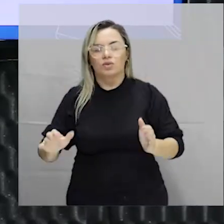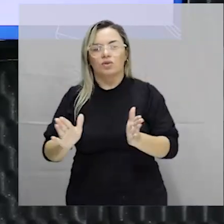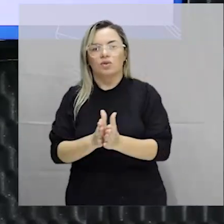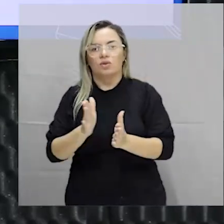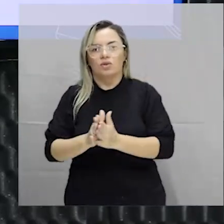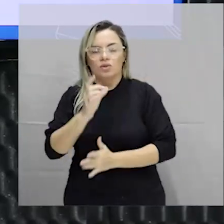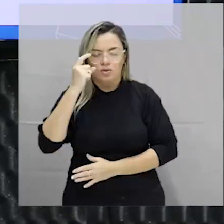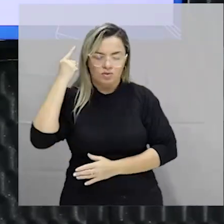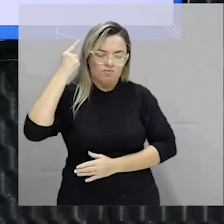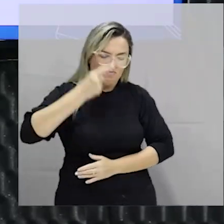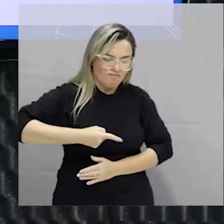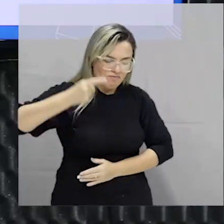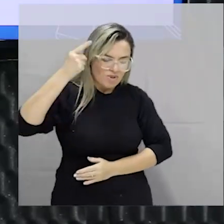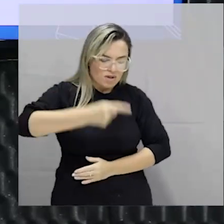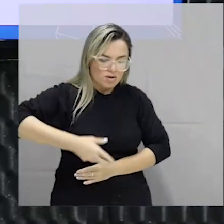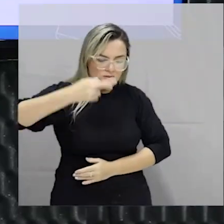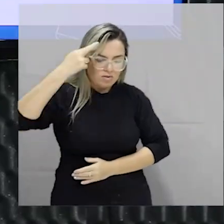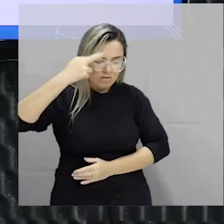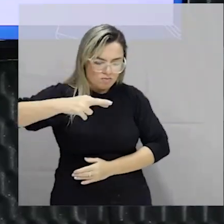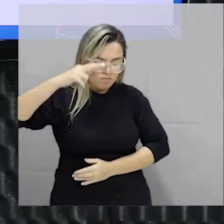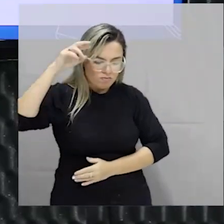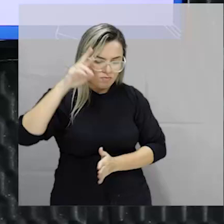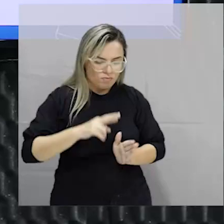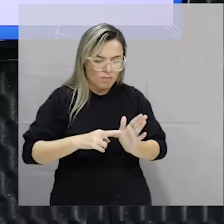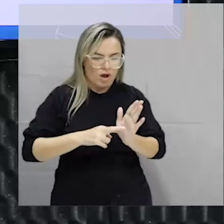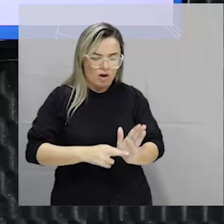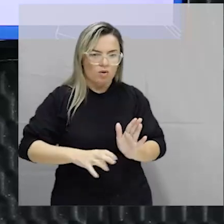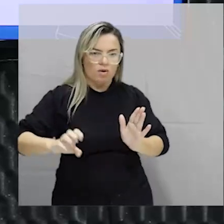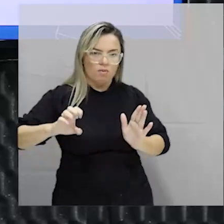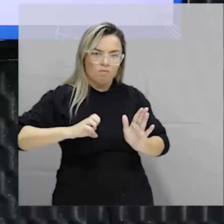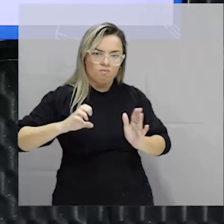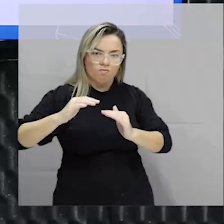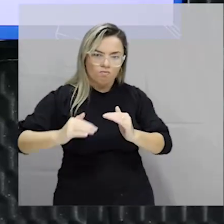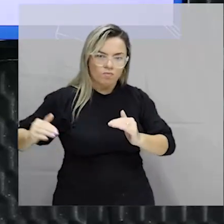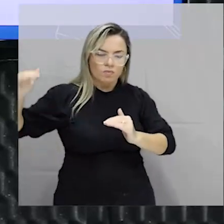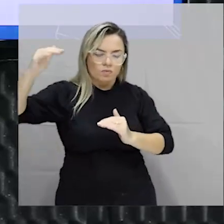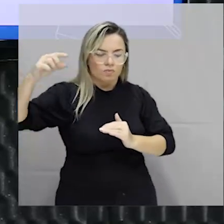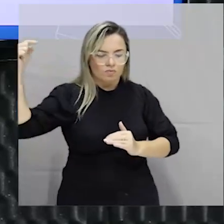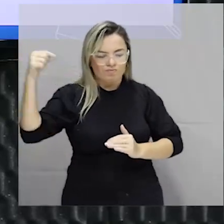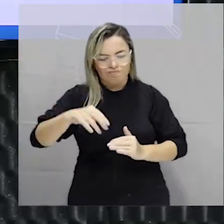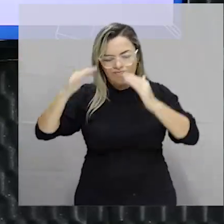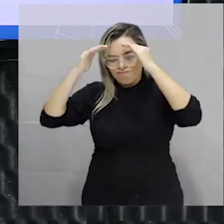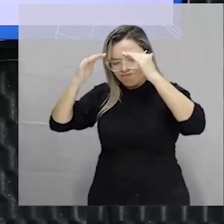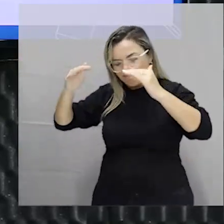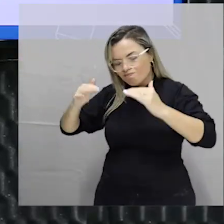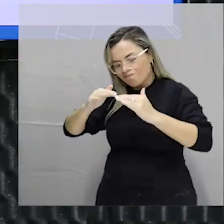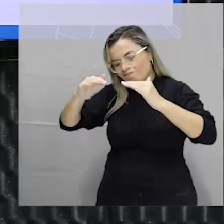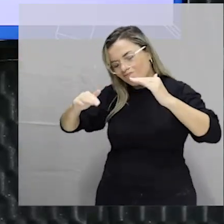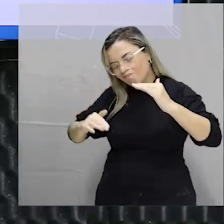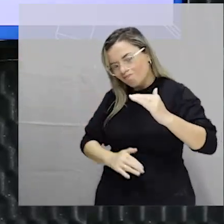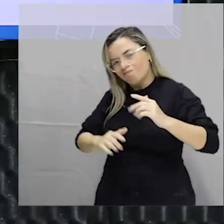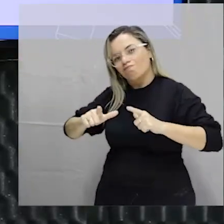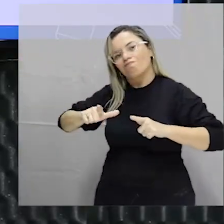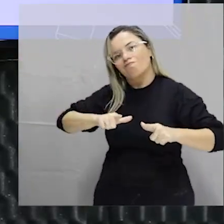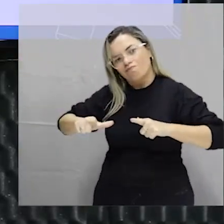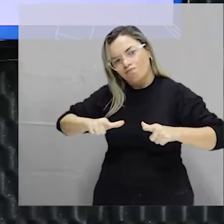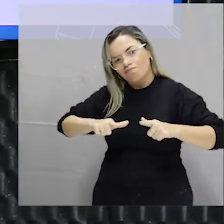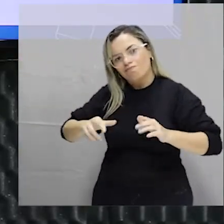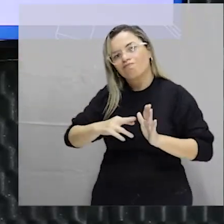Os proprietários dos meios de produção, que representa a elite, e a força de produção, que representa a classe trabalhadora.